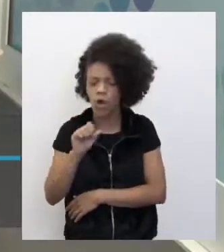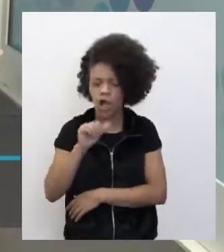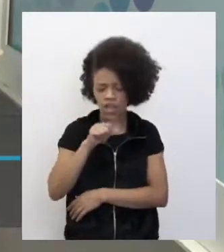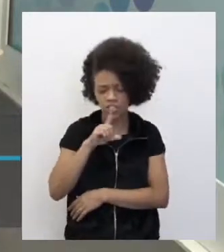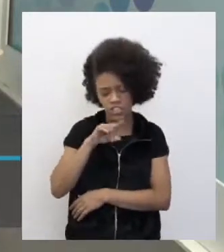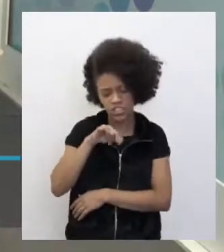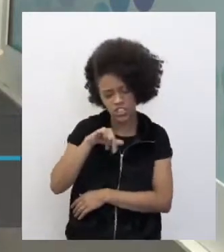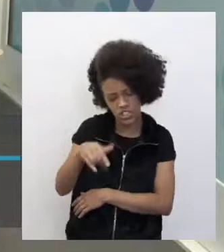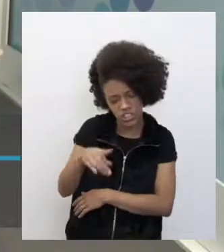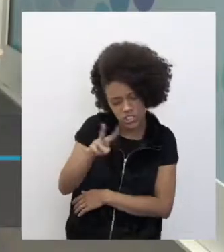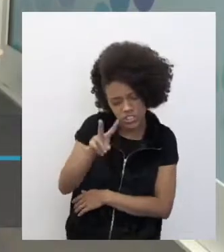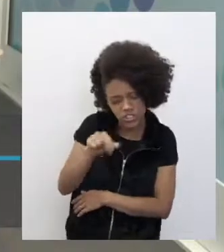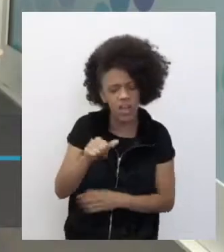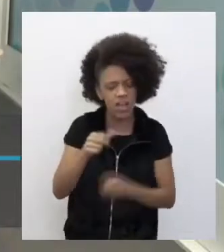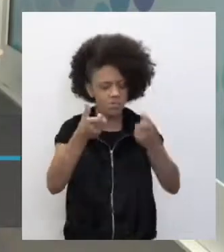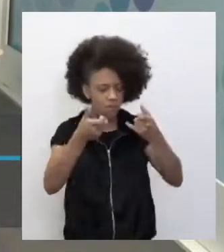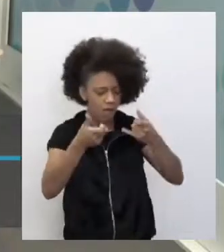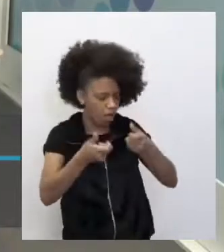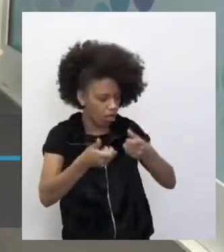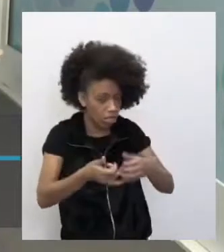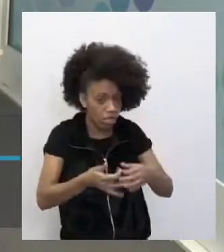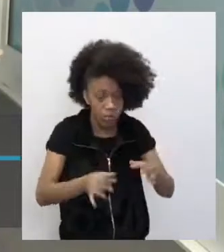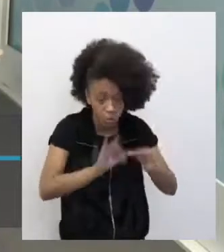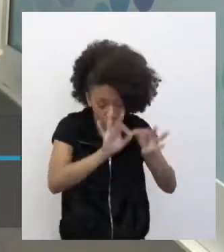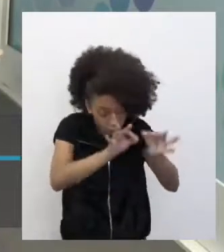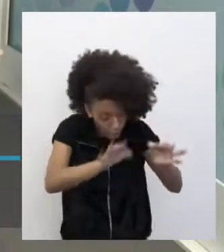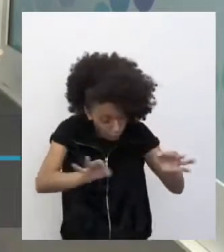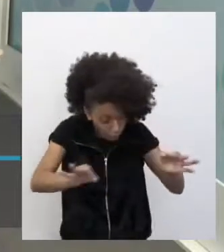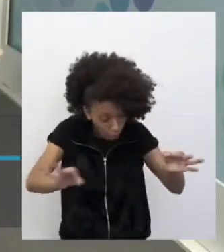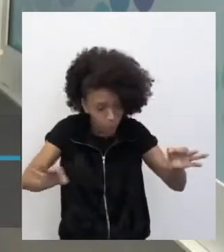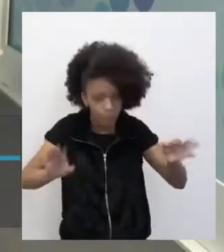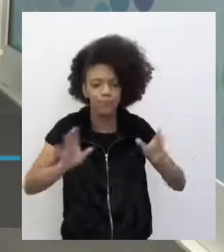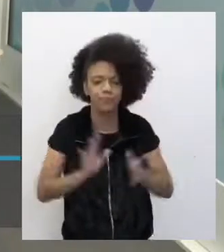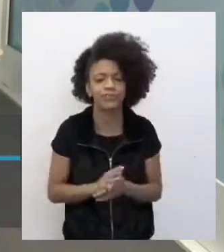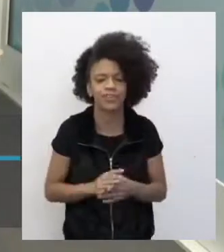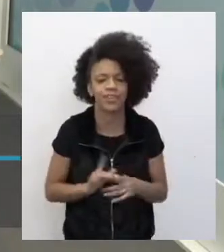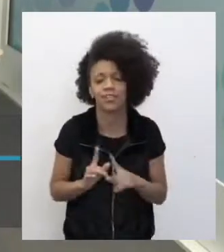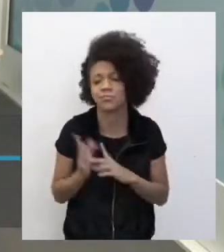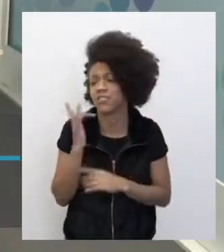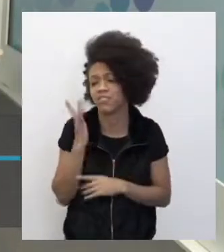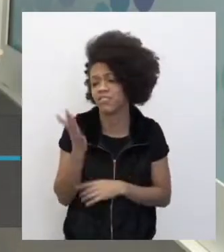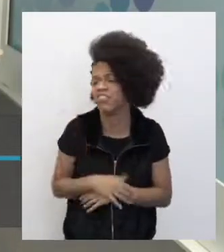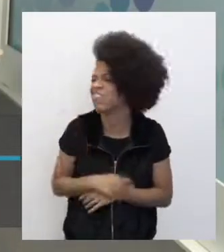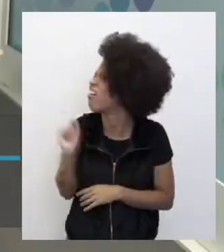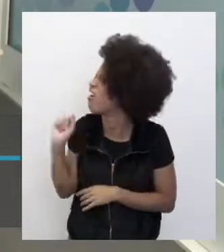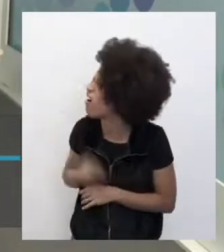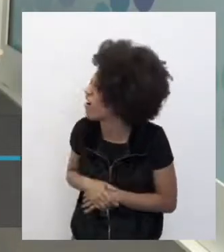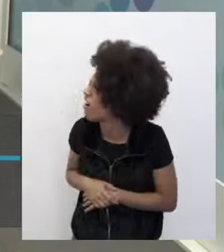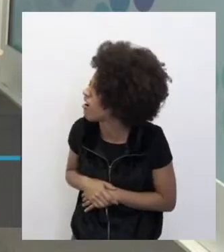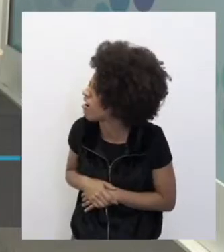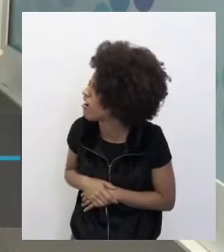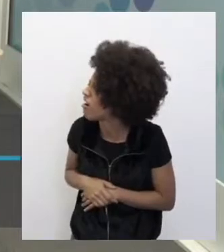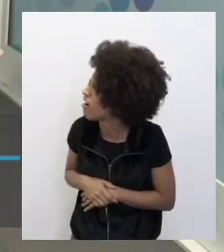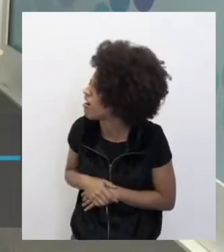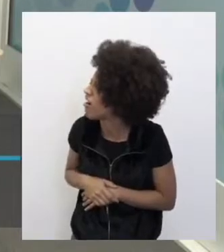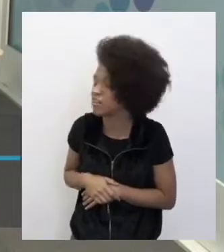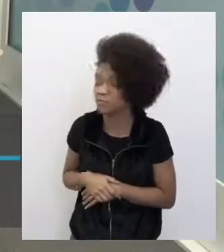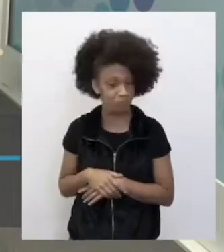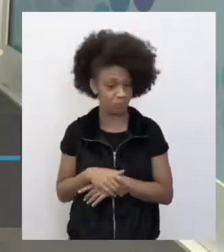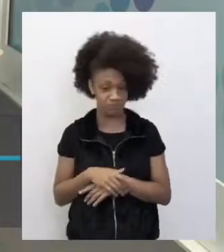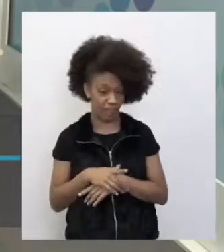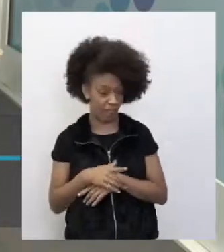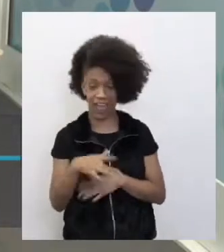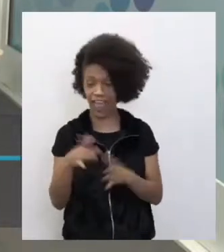adjetiva explicativa. Em inglês é mais fácil, tá, gente? É relative clause e acabou. Como é que é? Relative clause. Relative